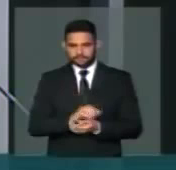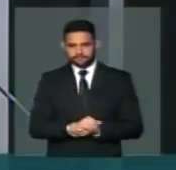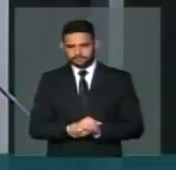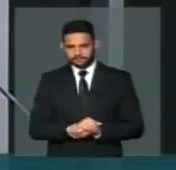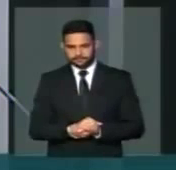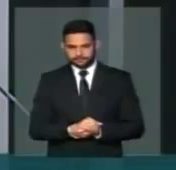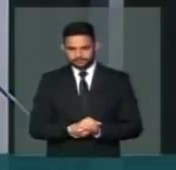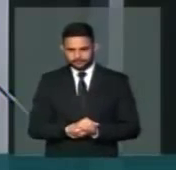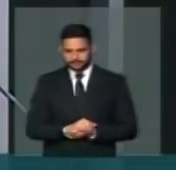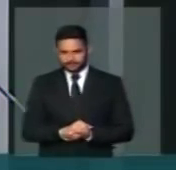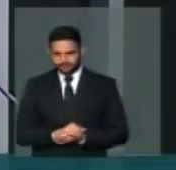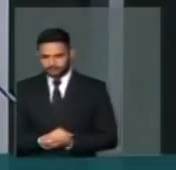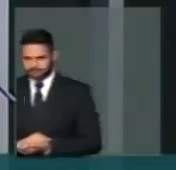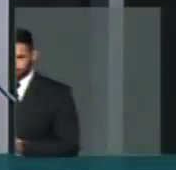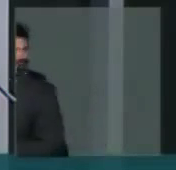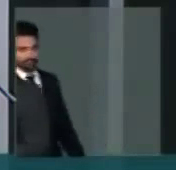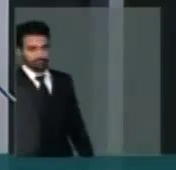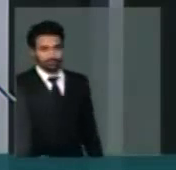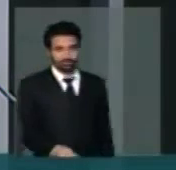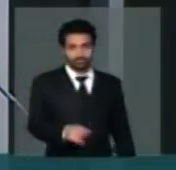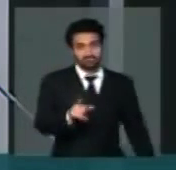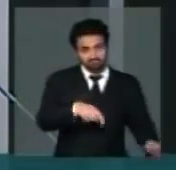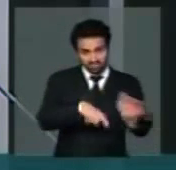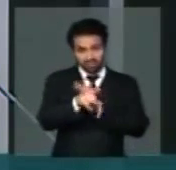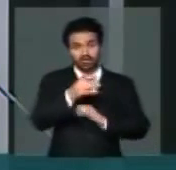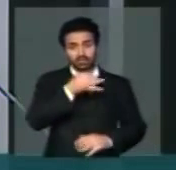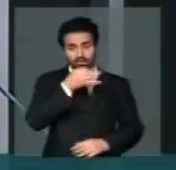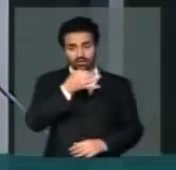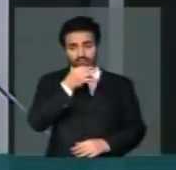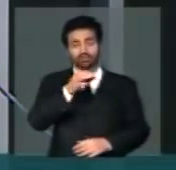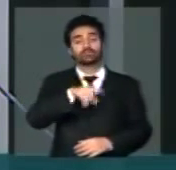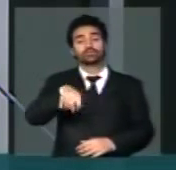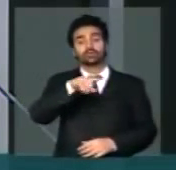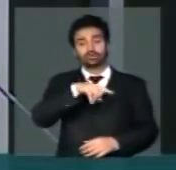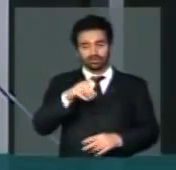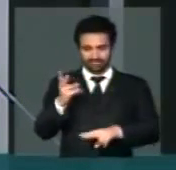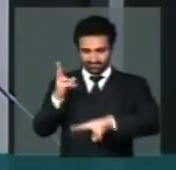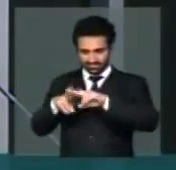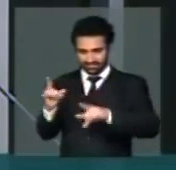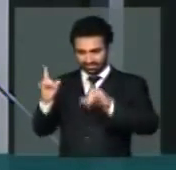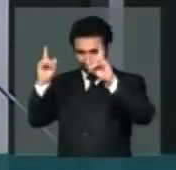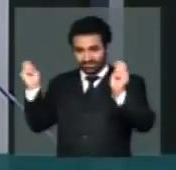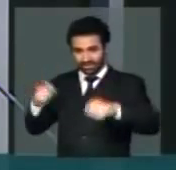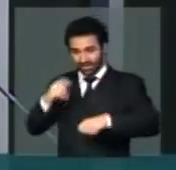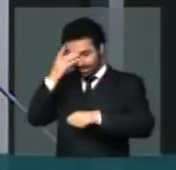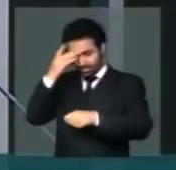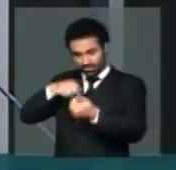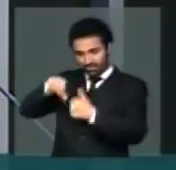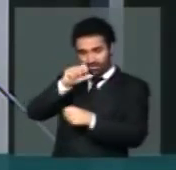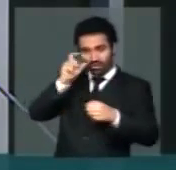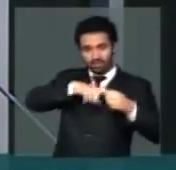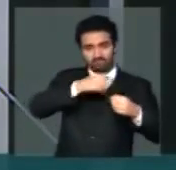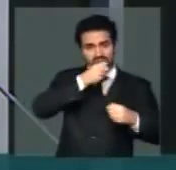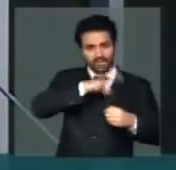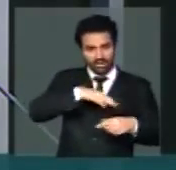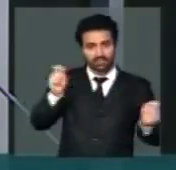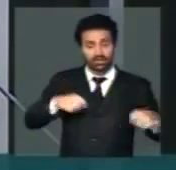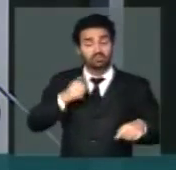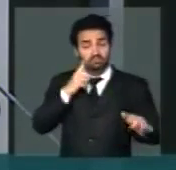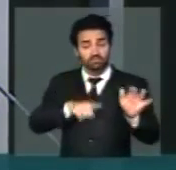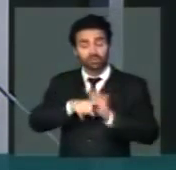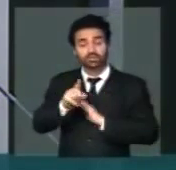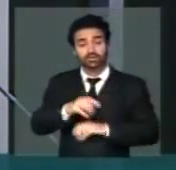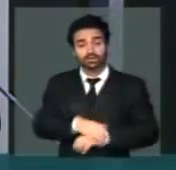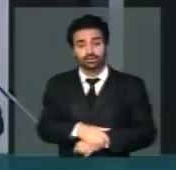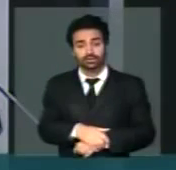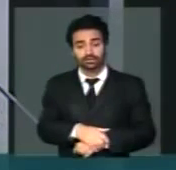ela considera, por exemplo, que presídio recupera alguém no Brasil de hoje. É uma boa pergunta. E eu estimo que